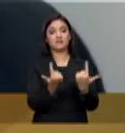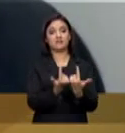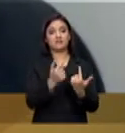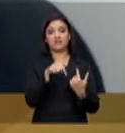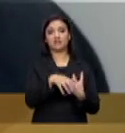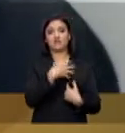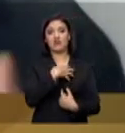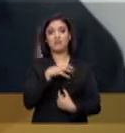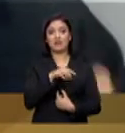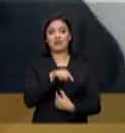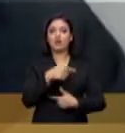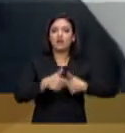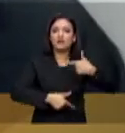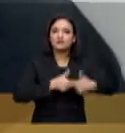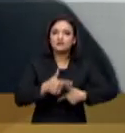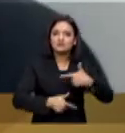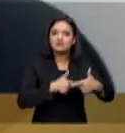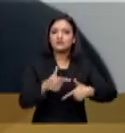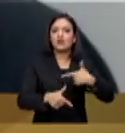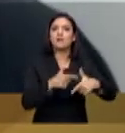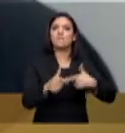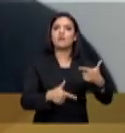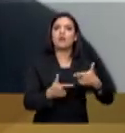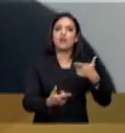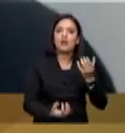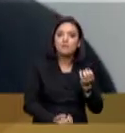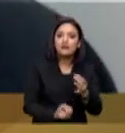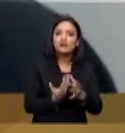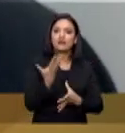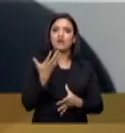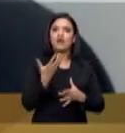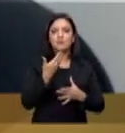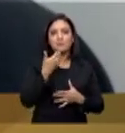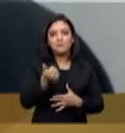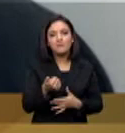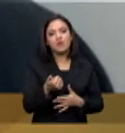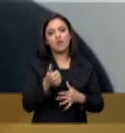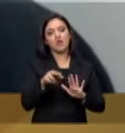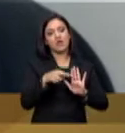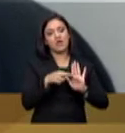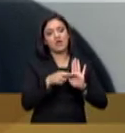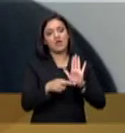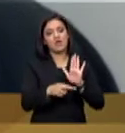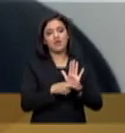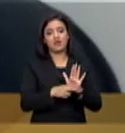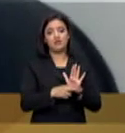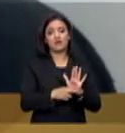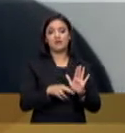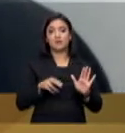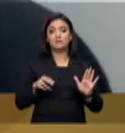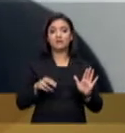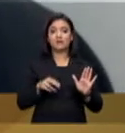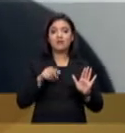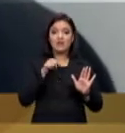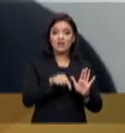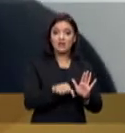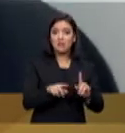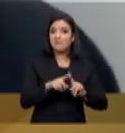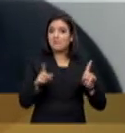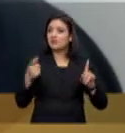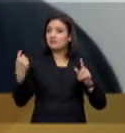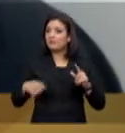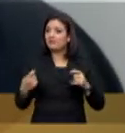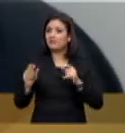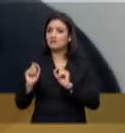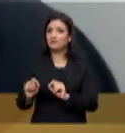uma norma e para o seu aprimoramento caso os órgãos de autorregulação publicitária funcionassem no Brasil.